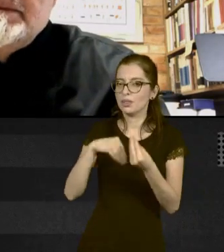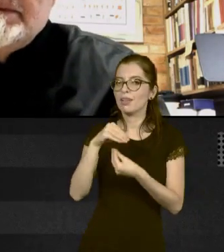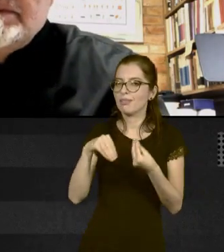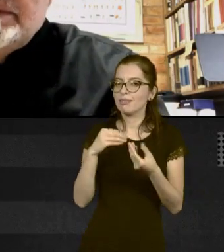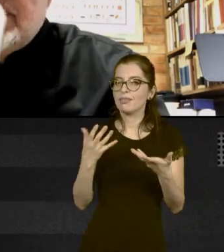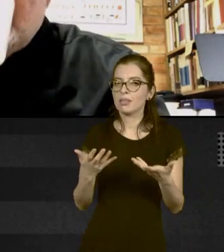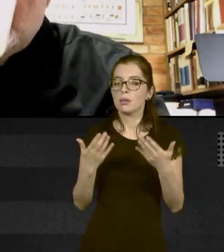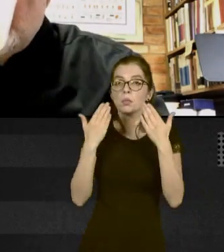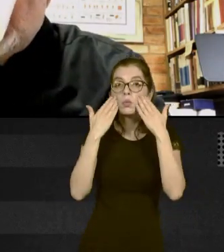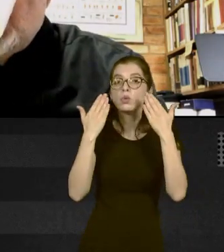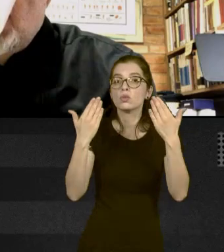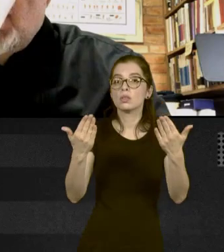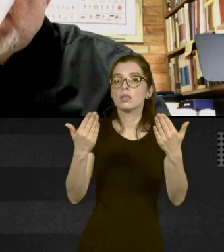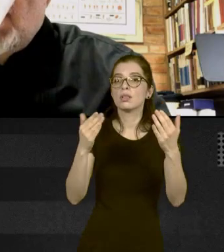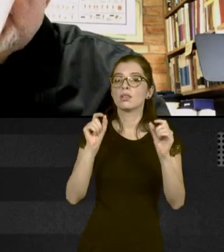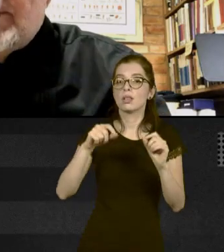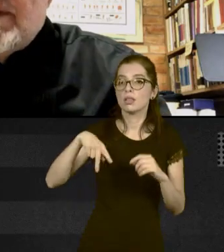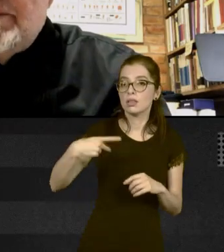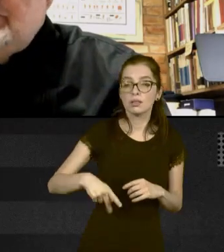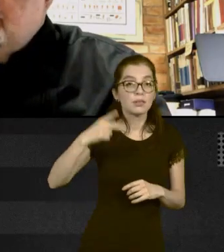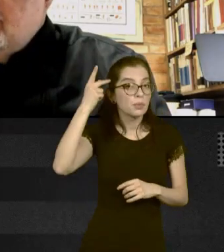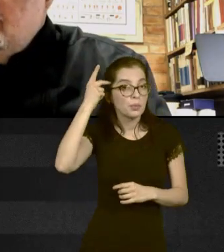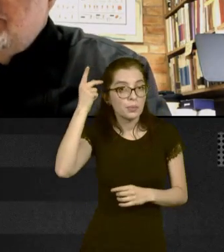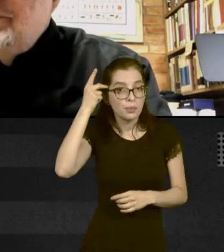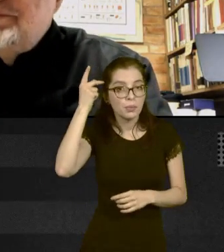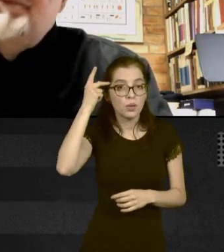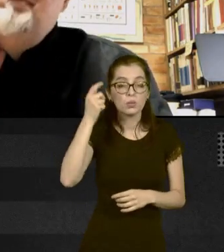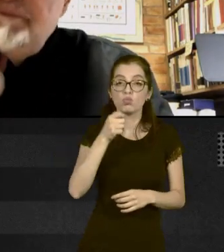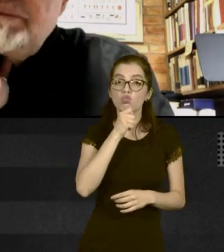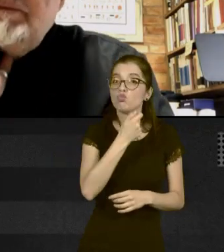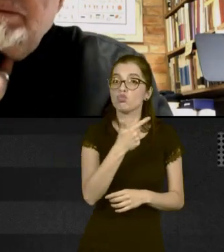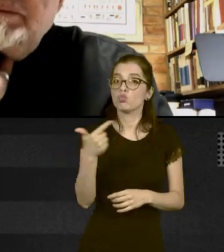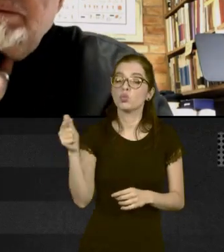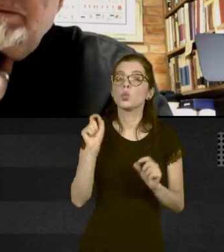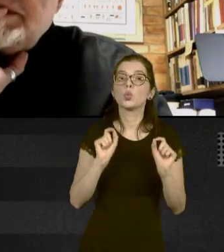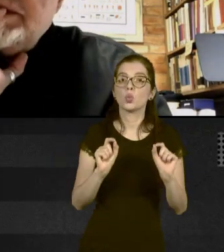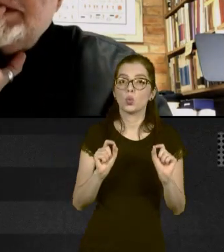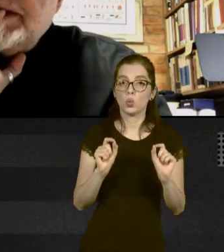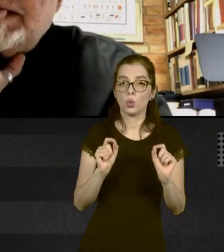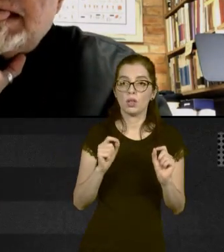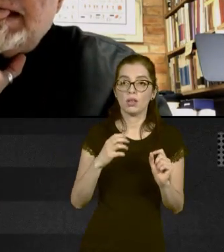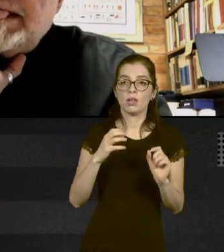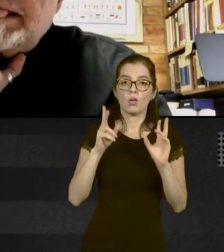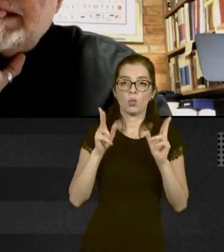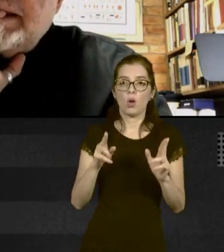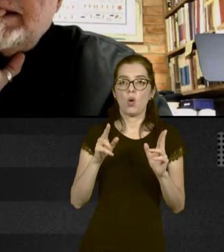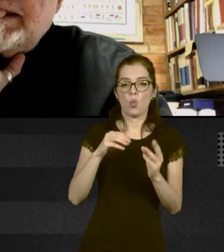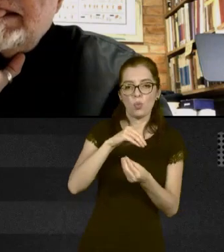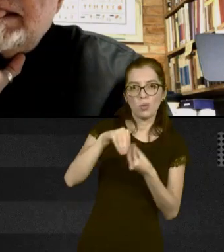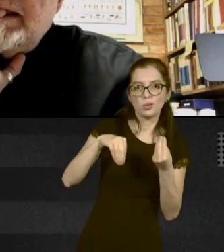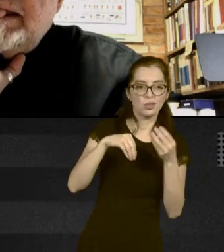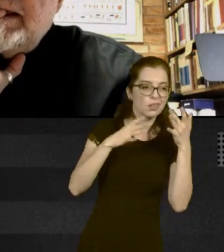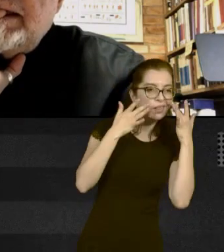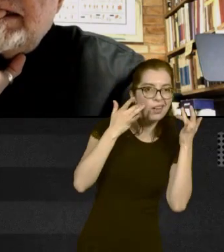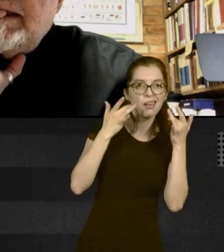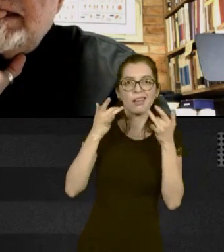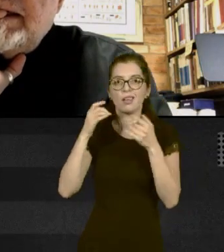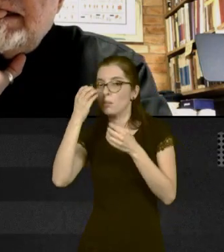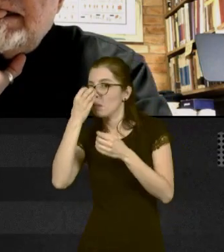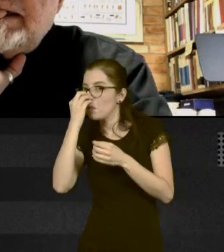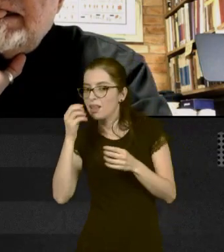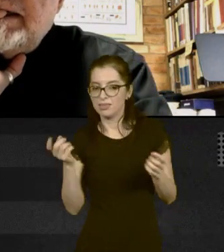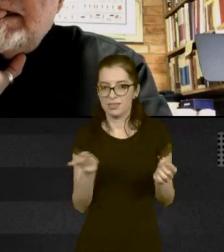Mas quando nós fizemos o Coronel dos Coronéis, que é um circo-teatro, eu me lembro que o